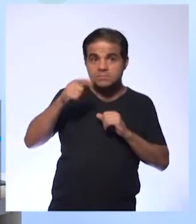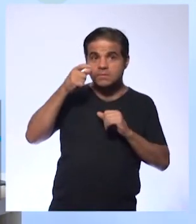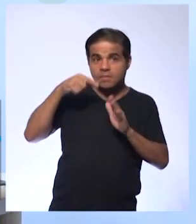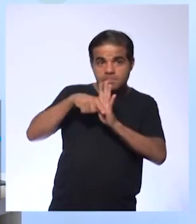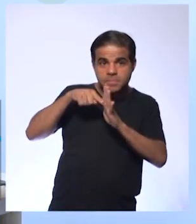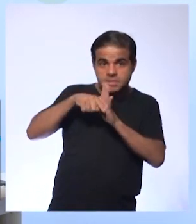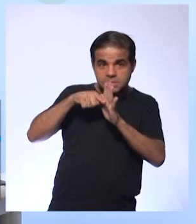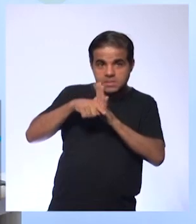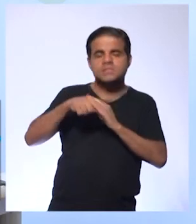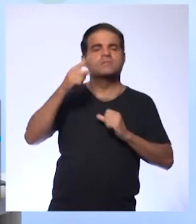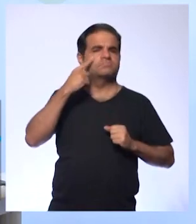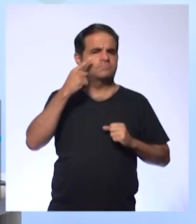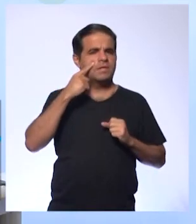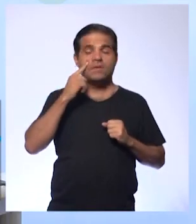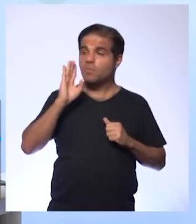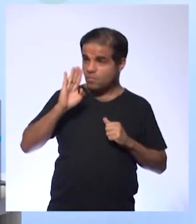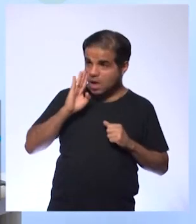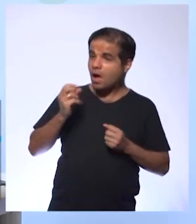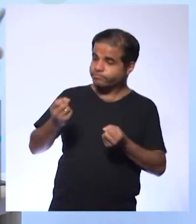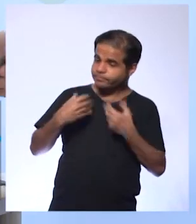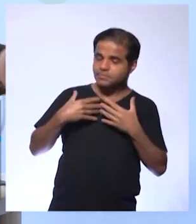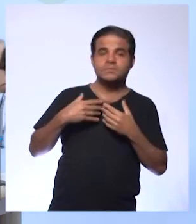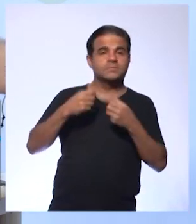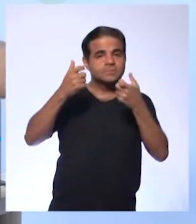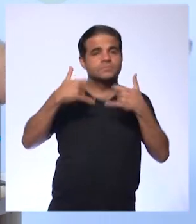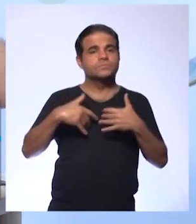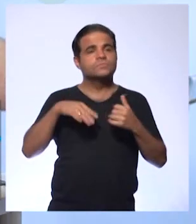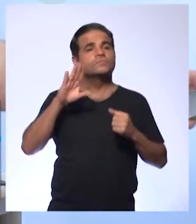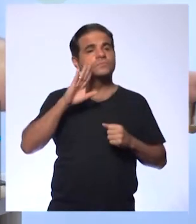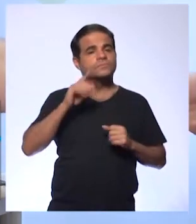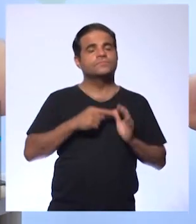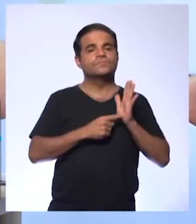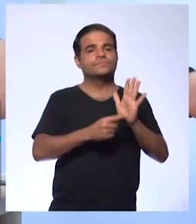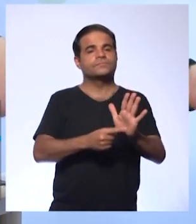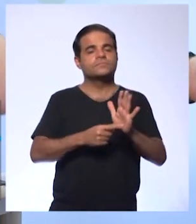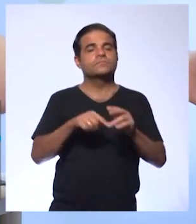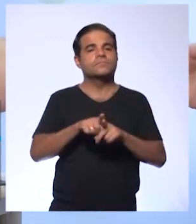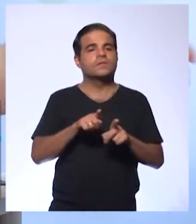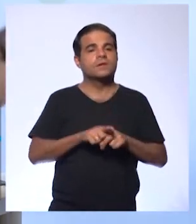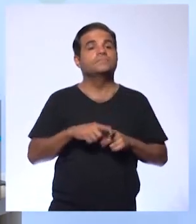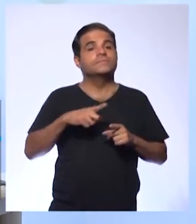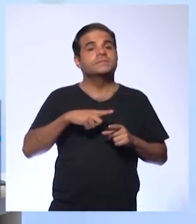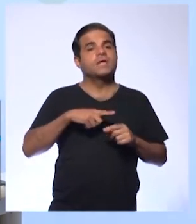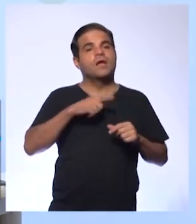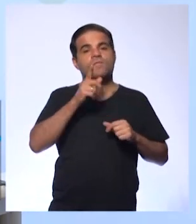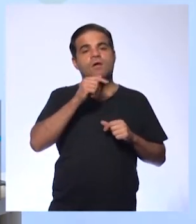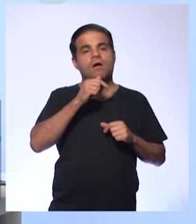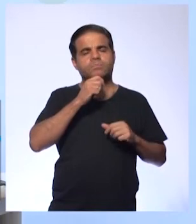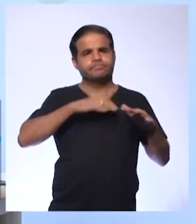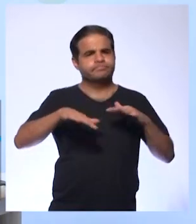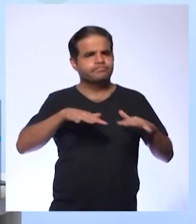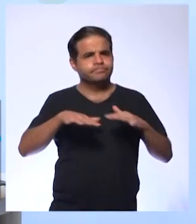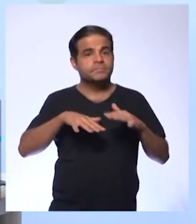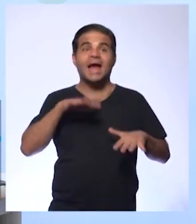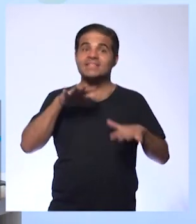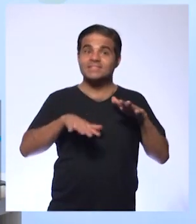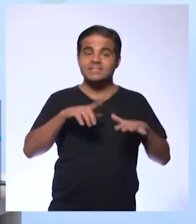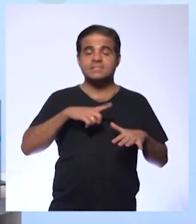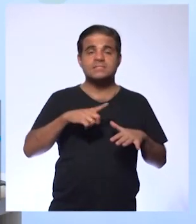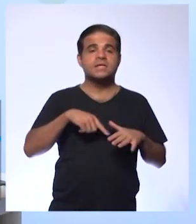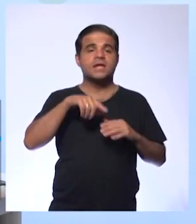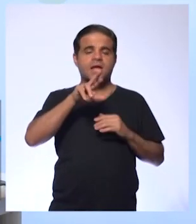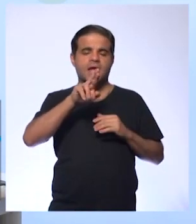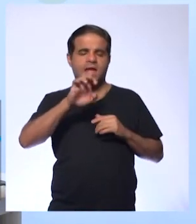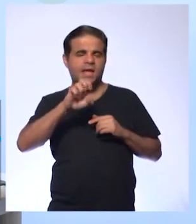mas legal ter visto isso aqui. Tá, é importante retratar aí também que houve um maremoto. E, às vezes, você tem ressacas fortes